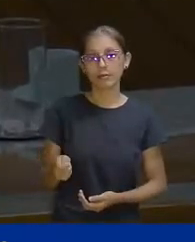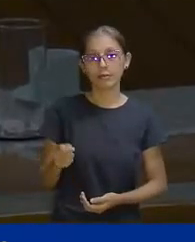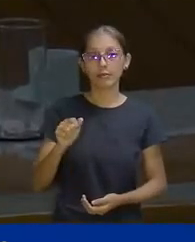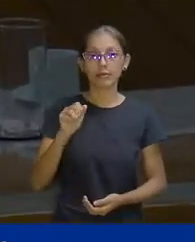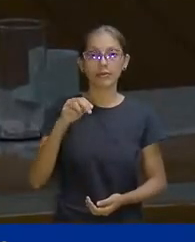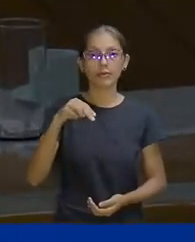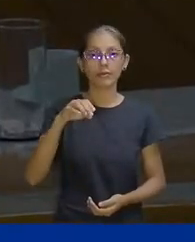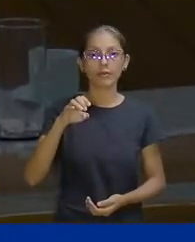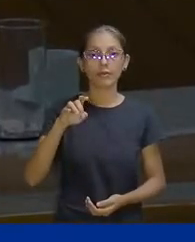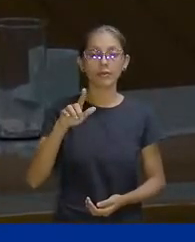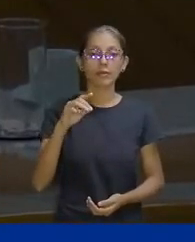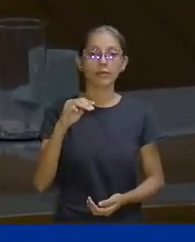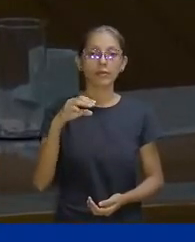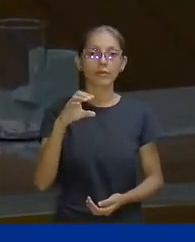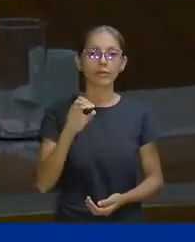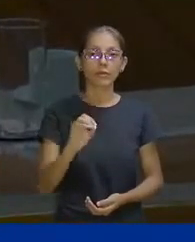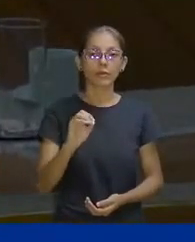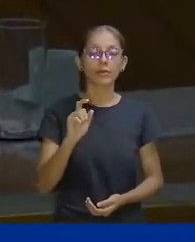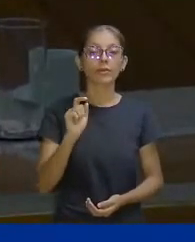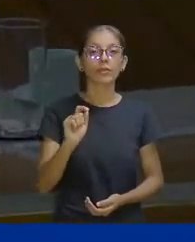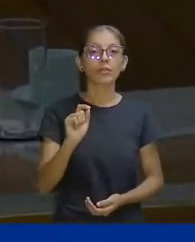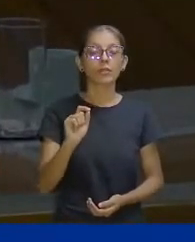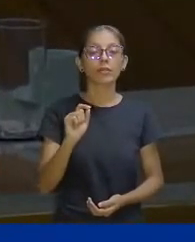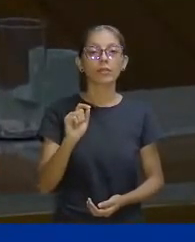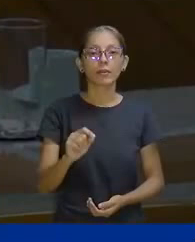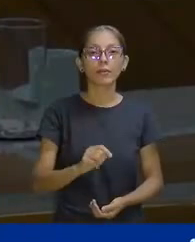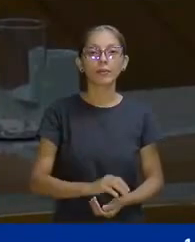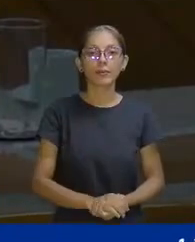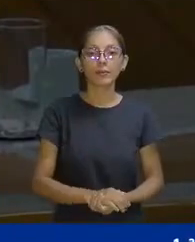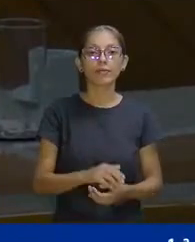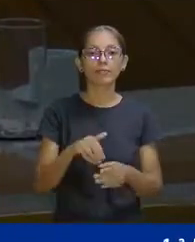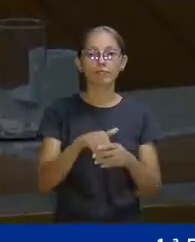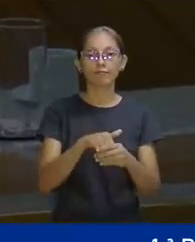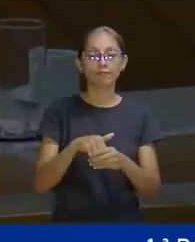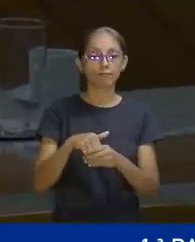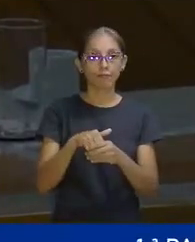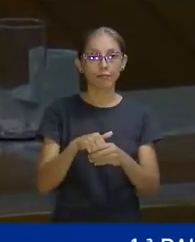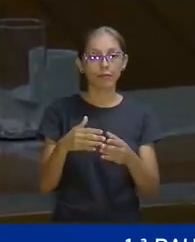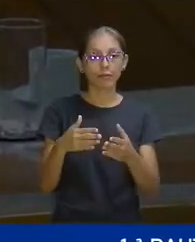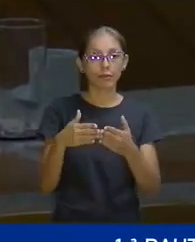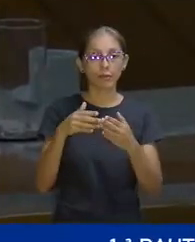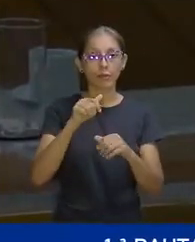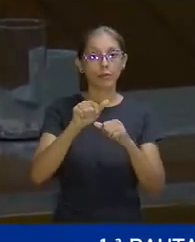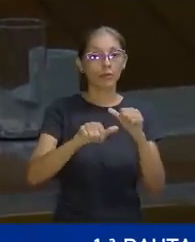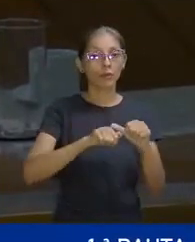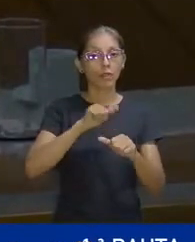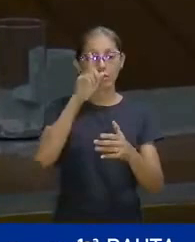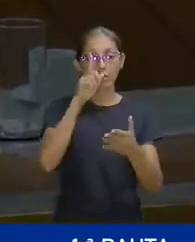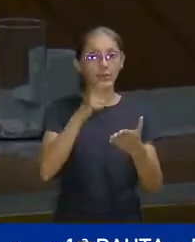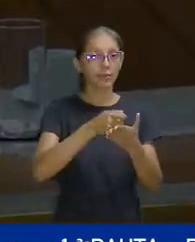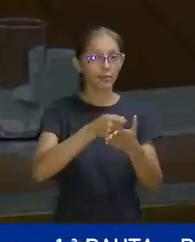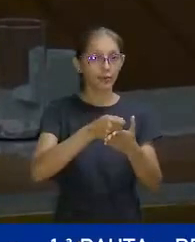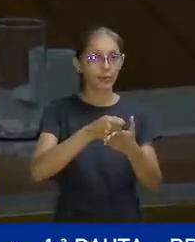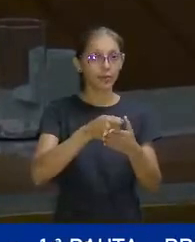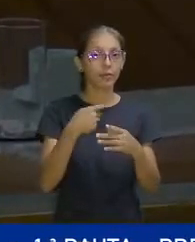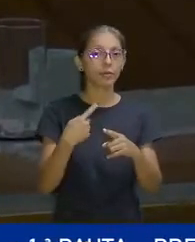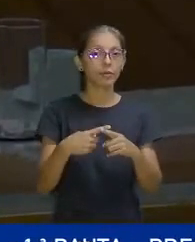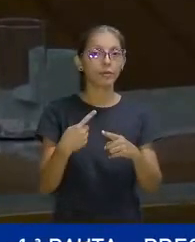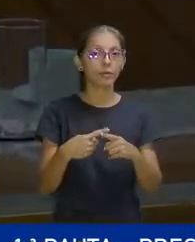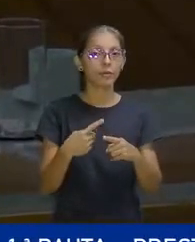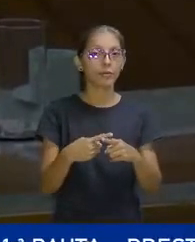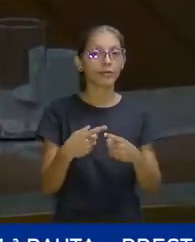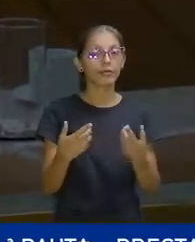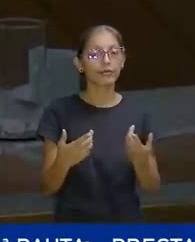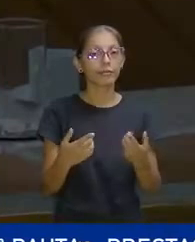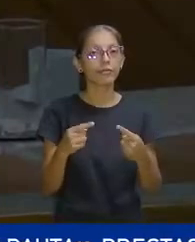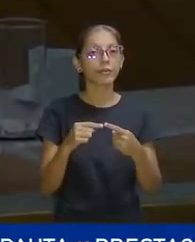Anselmo, prevaleceu, portanto, o voto para que fosse mudada a decisão, entendendo que esse era o